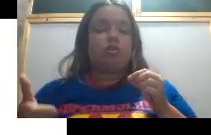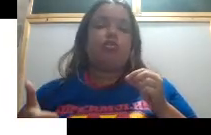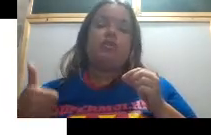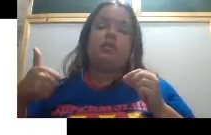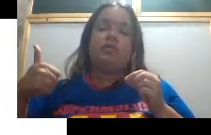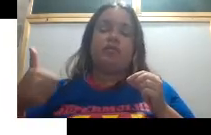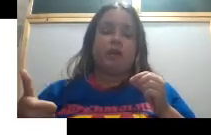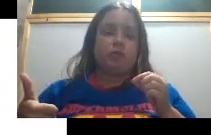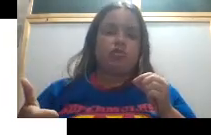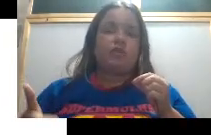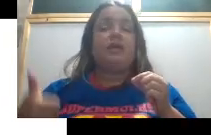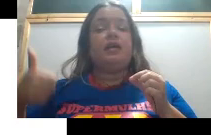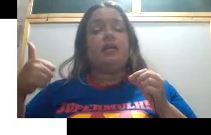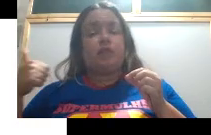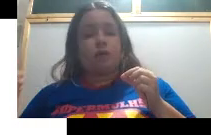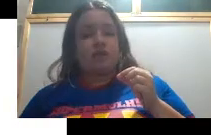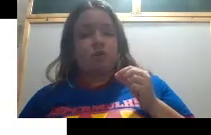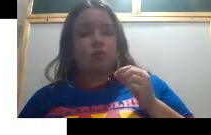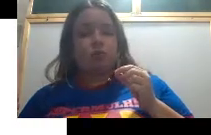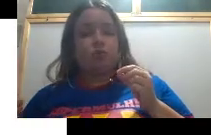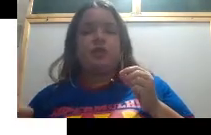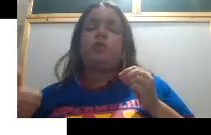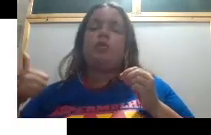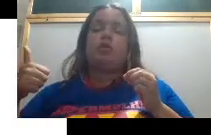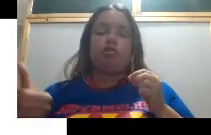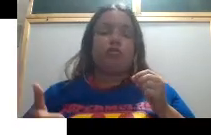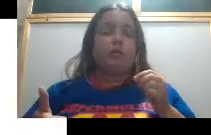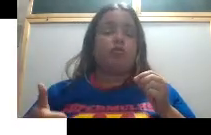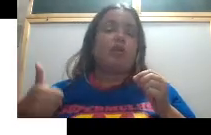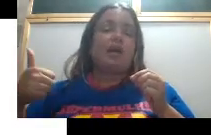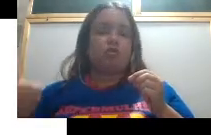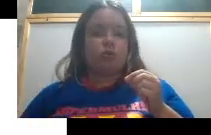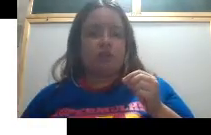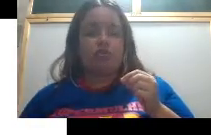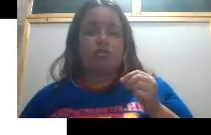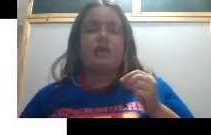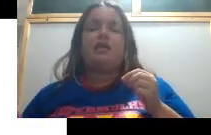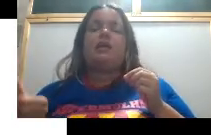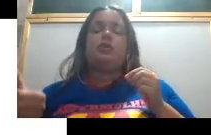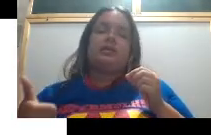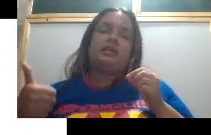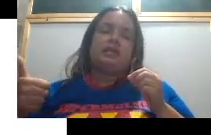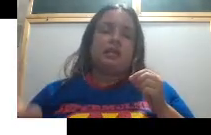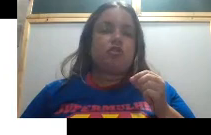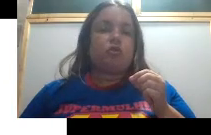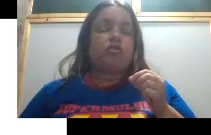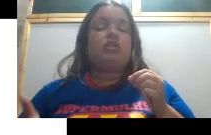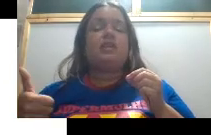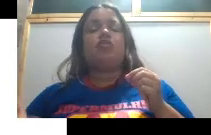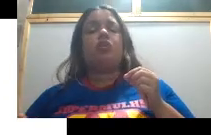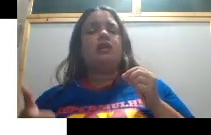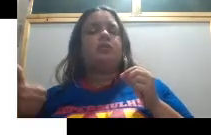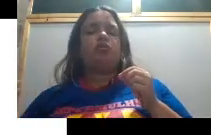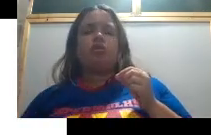Nós vamos né que aconteceu no último domingo nós vamos às urnas no dia das eleições